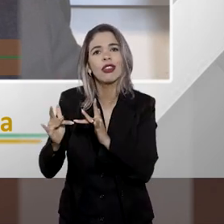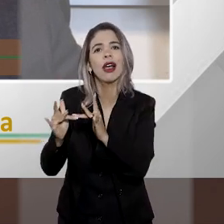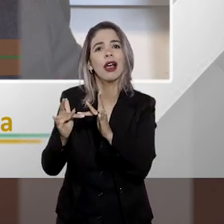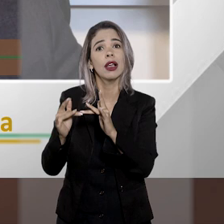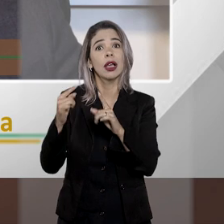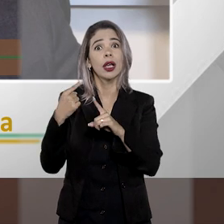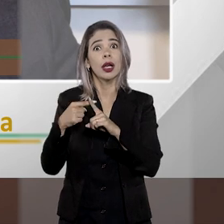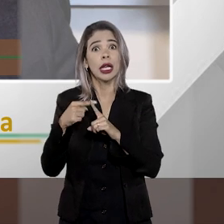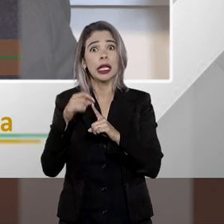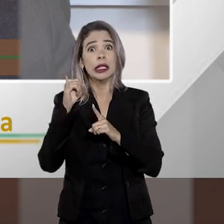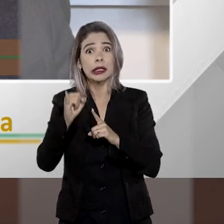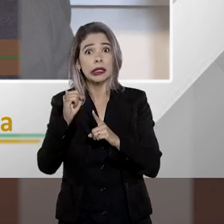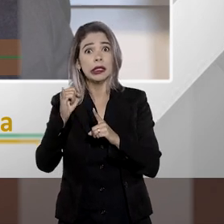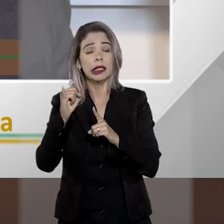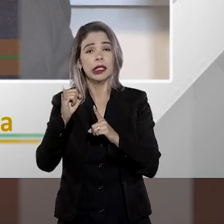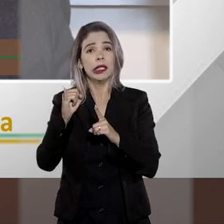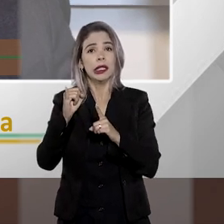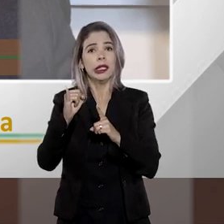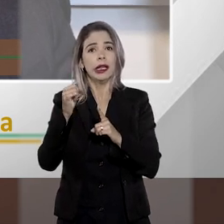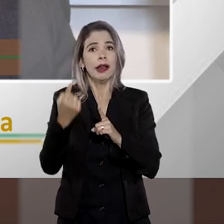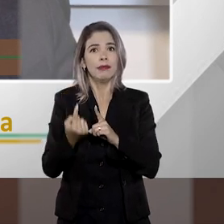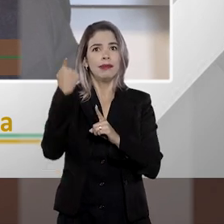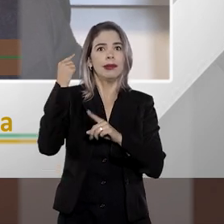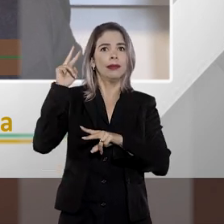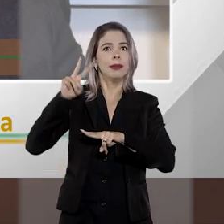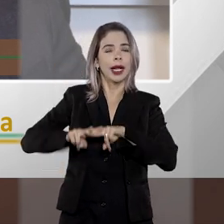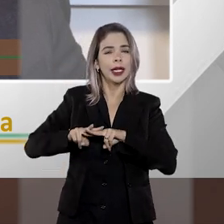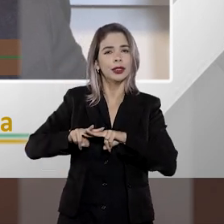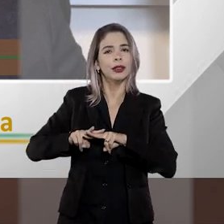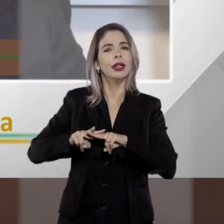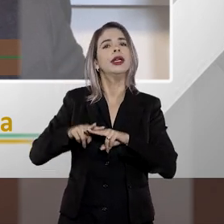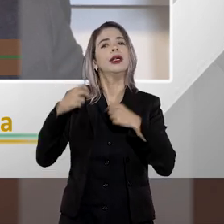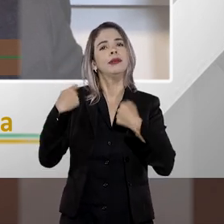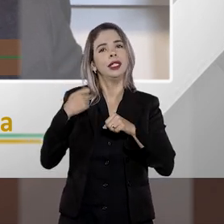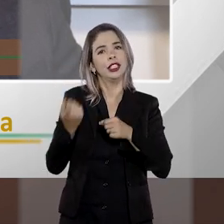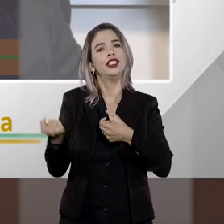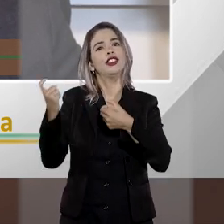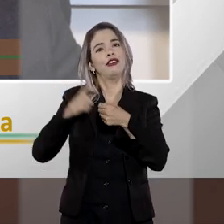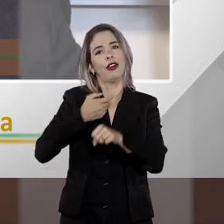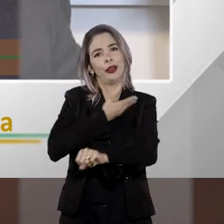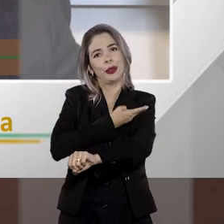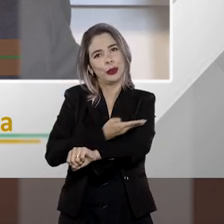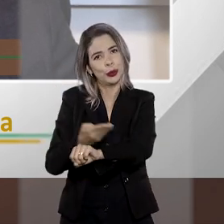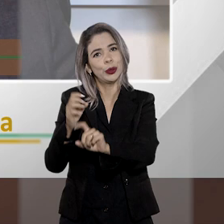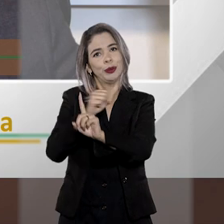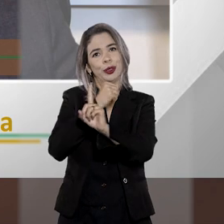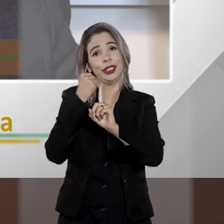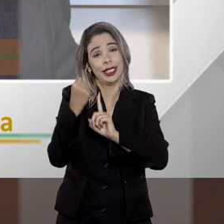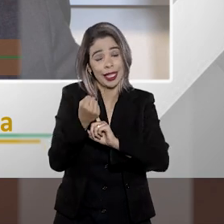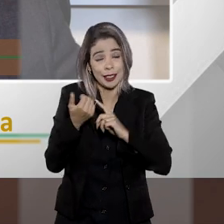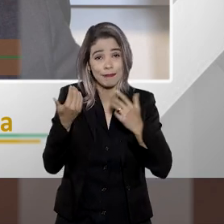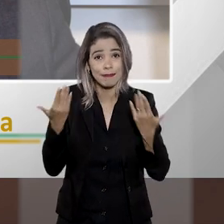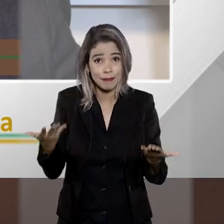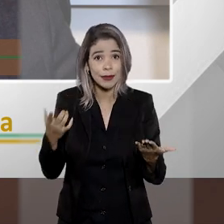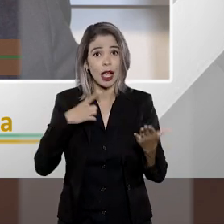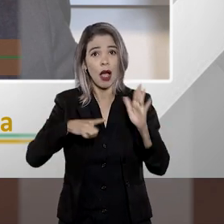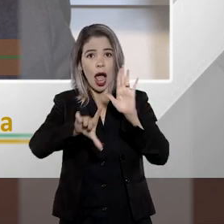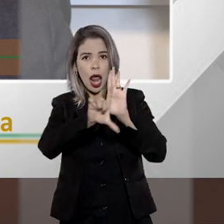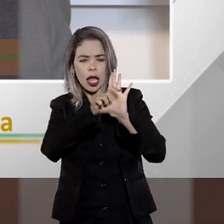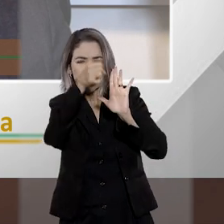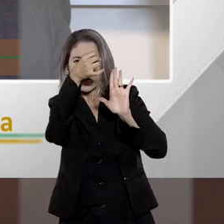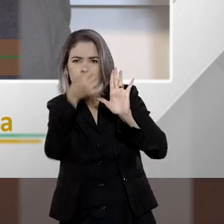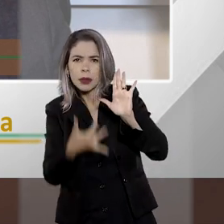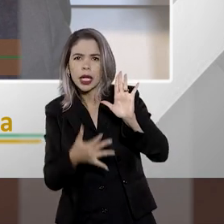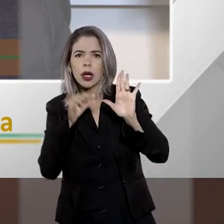que quando entrara no regime prisional. E ao se restringir a satisfação de um direito que é previsto em lei, que